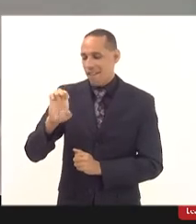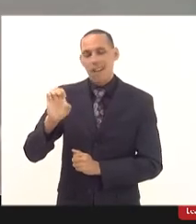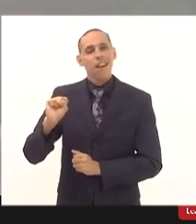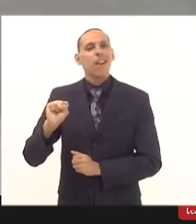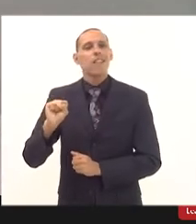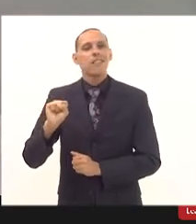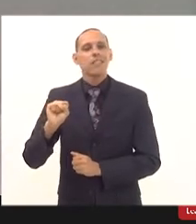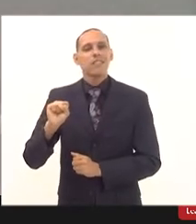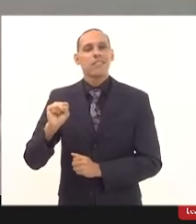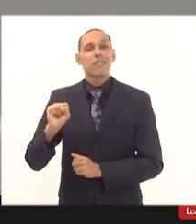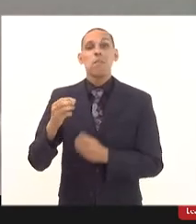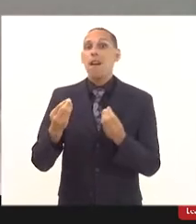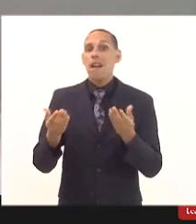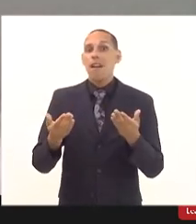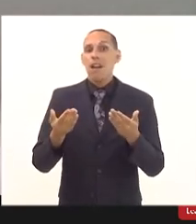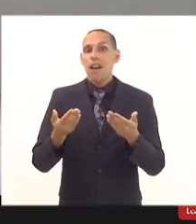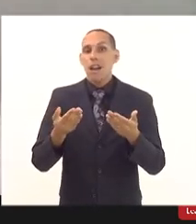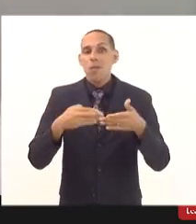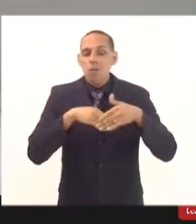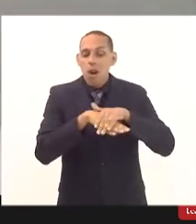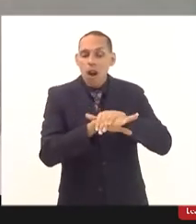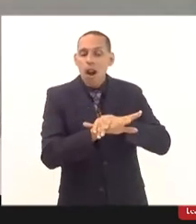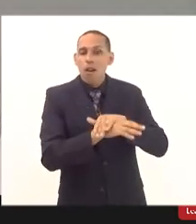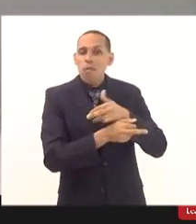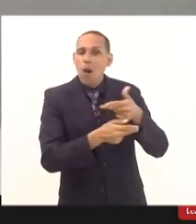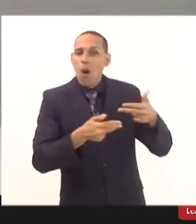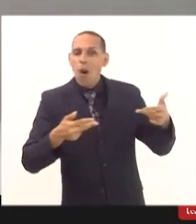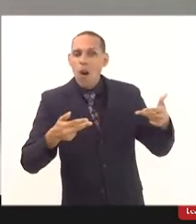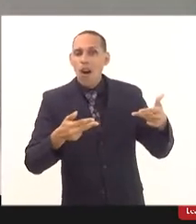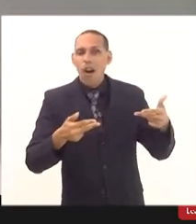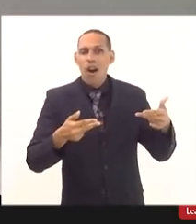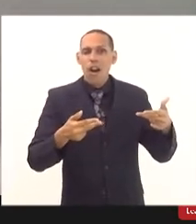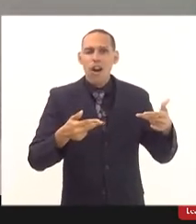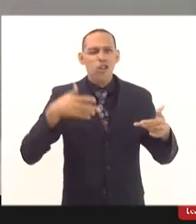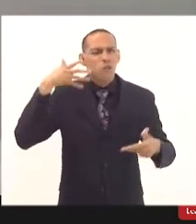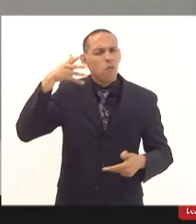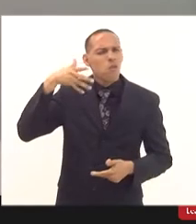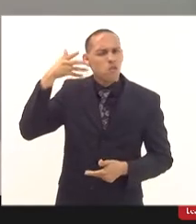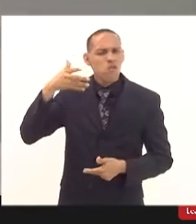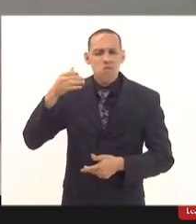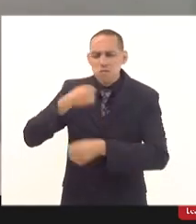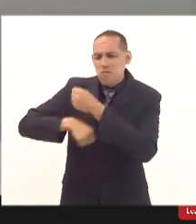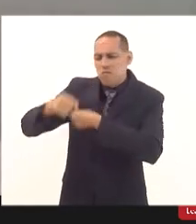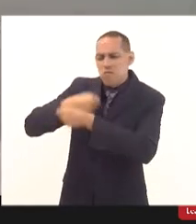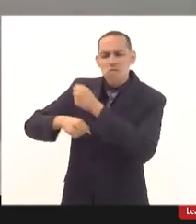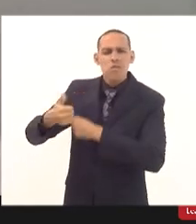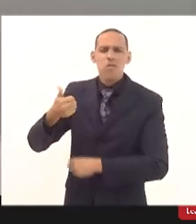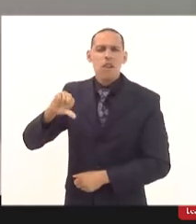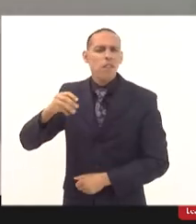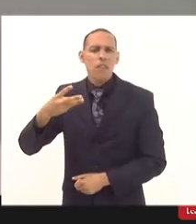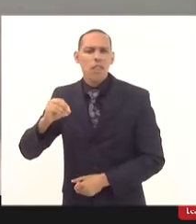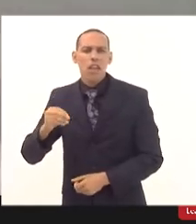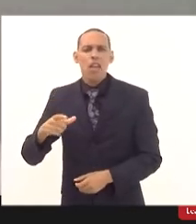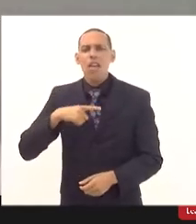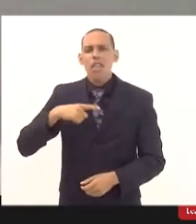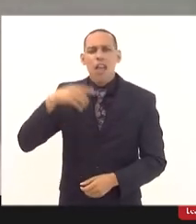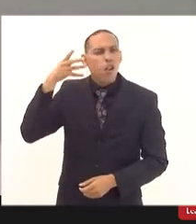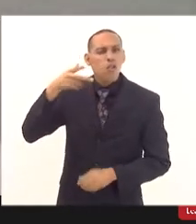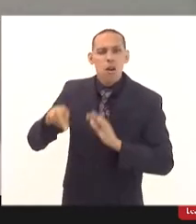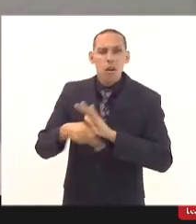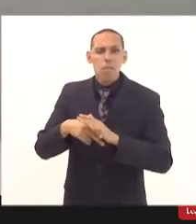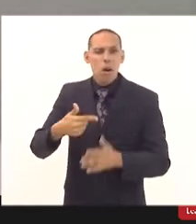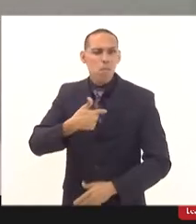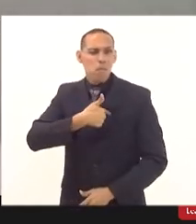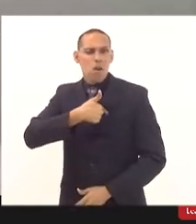uma tinha coisas dos anos 30 discurso de Getúlio Vargas tinha obras